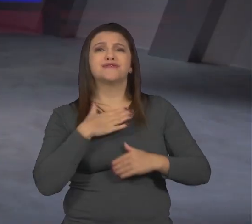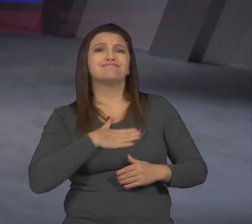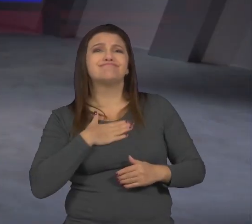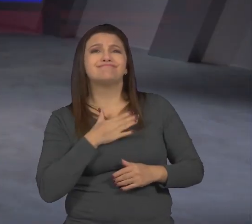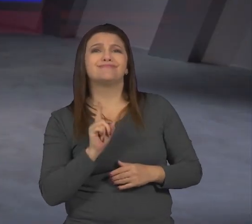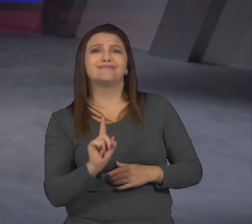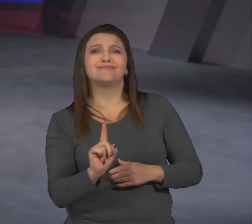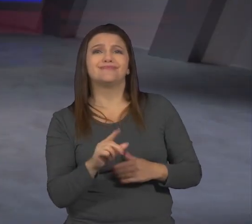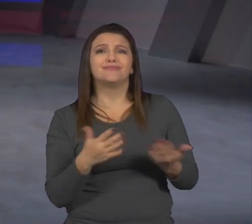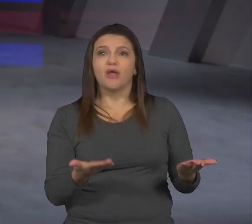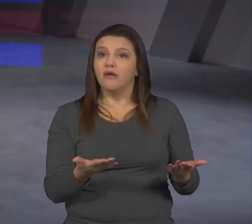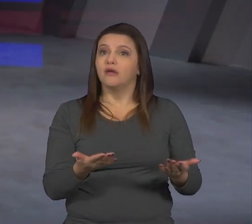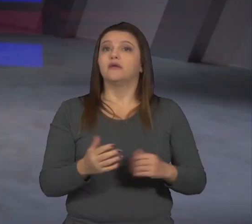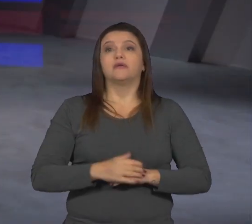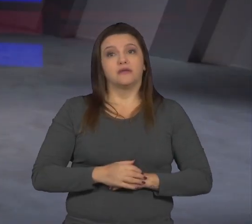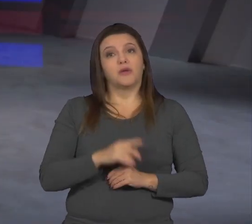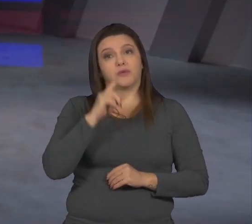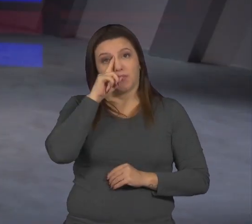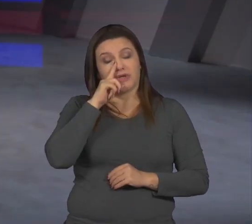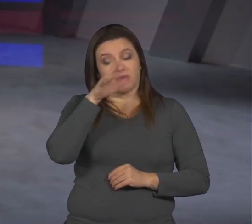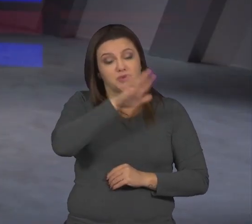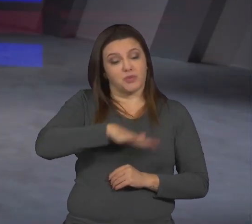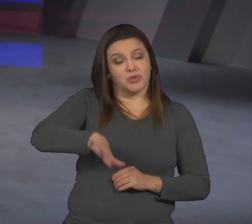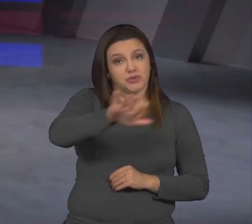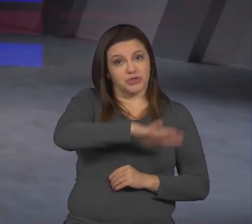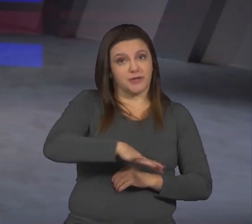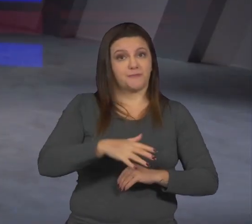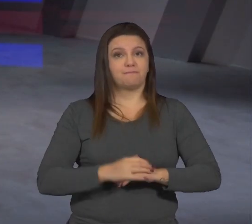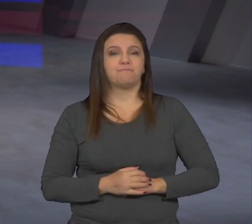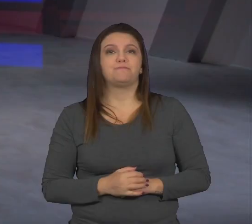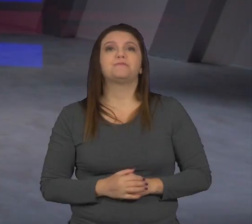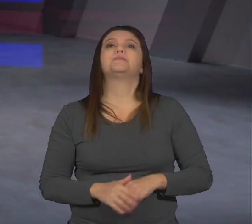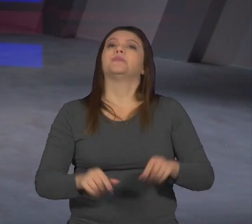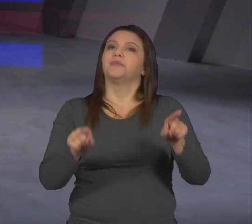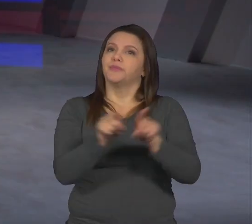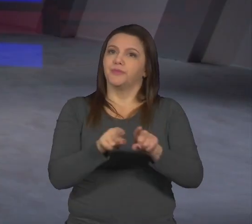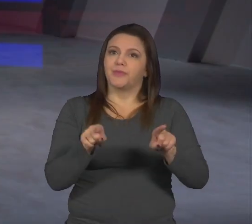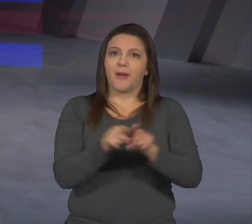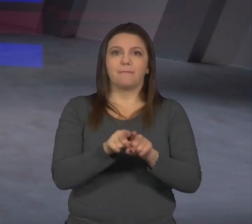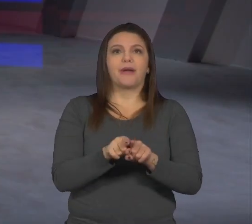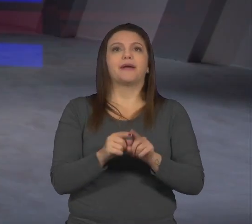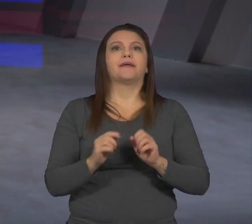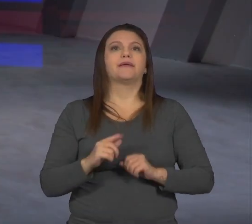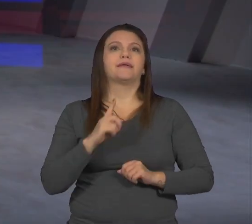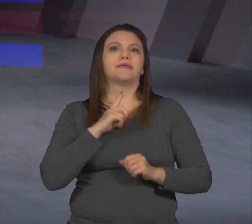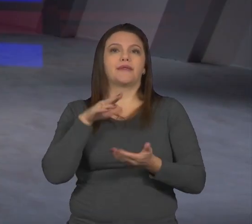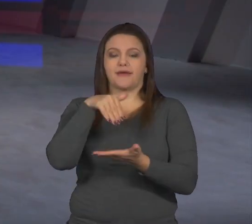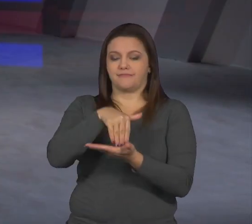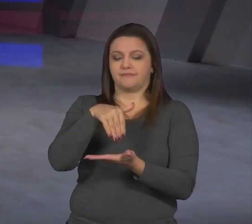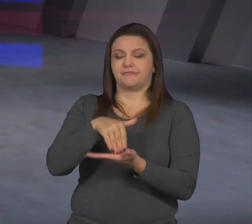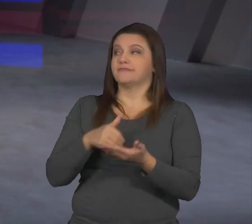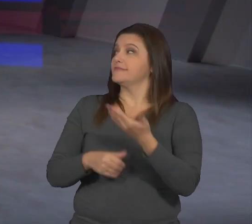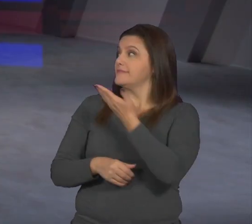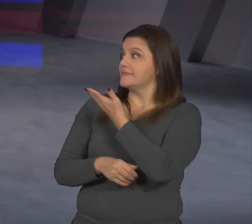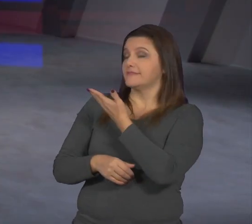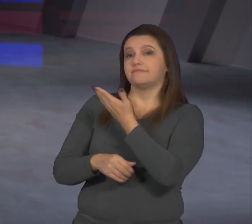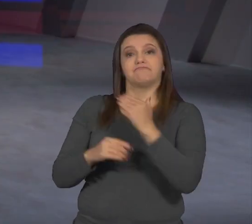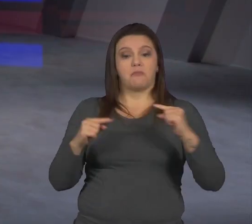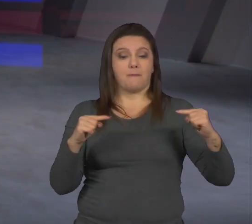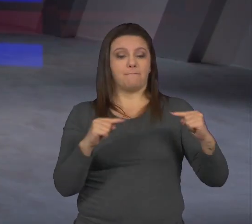para o processo de desenvolvimento de uma forma geral. E também eu posso ter maior conformidade com